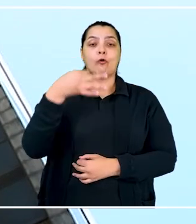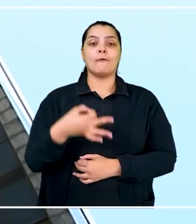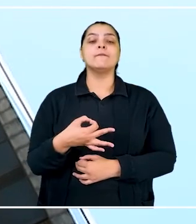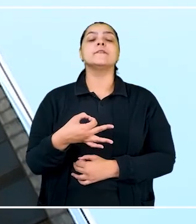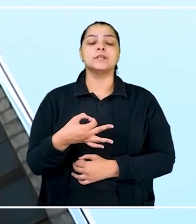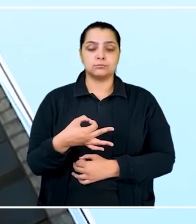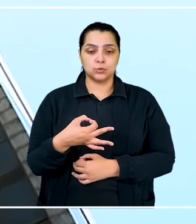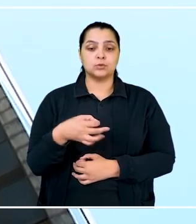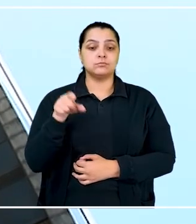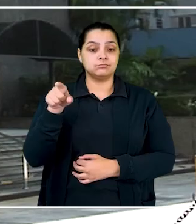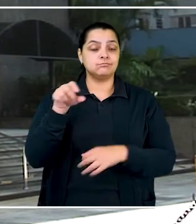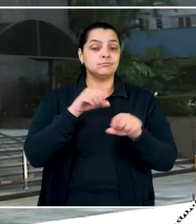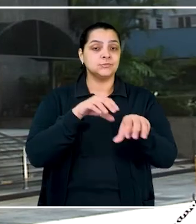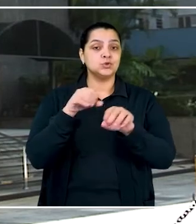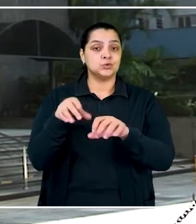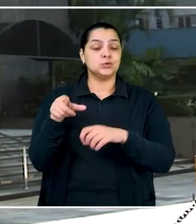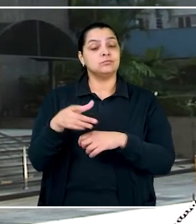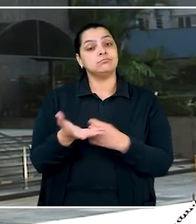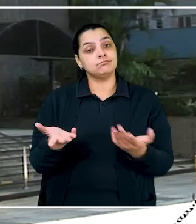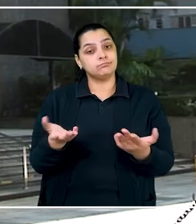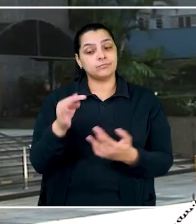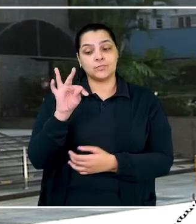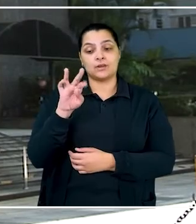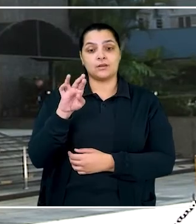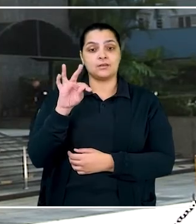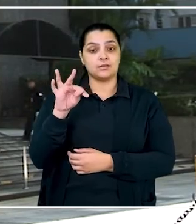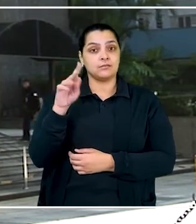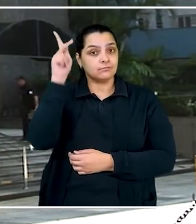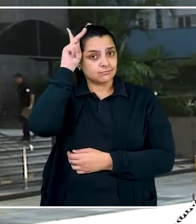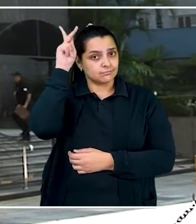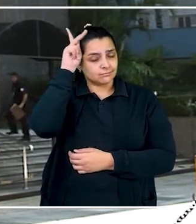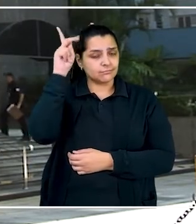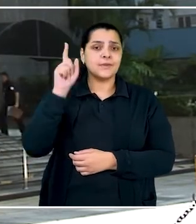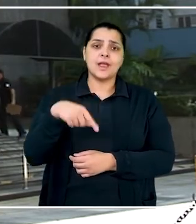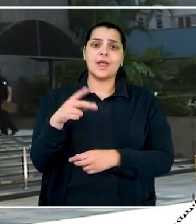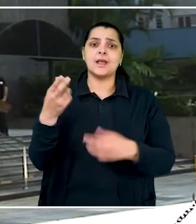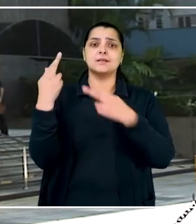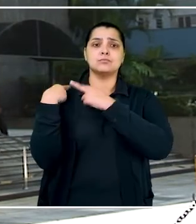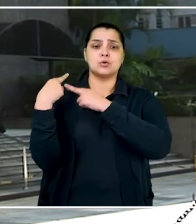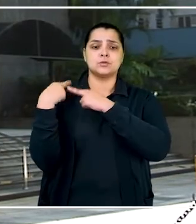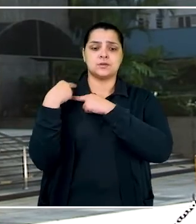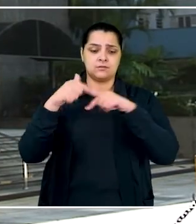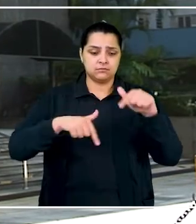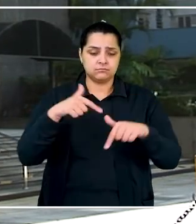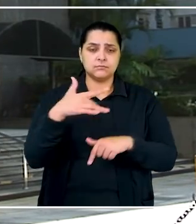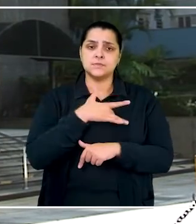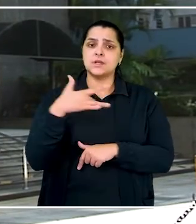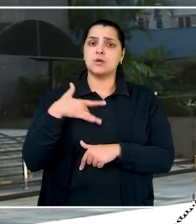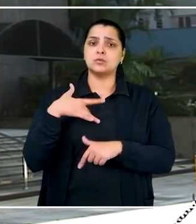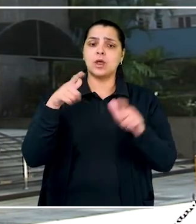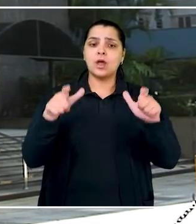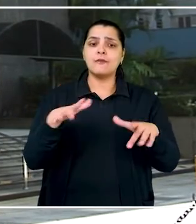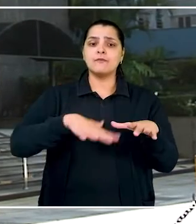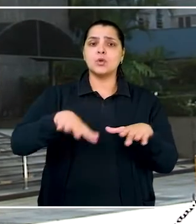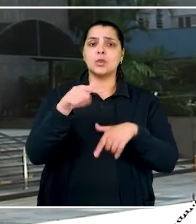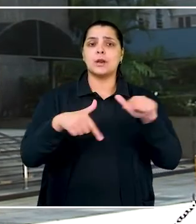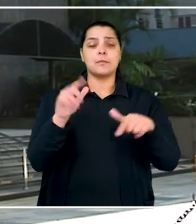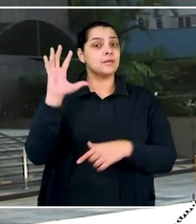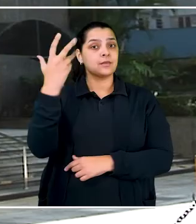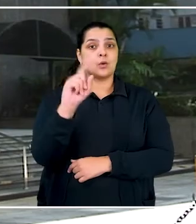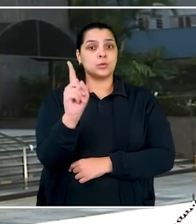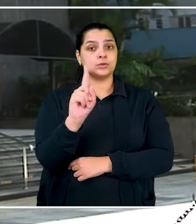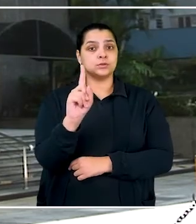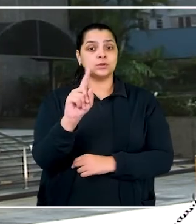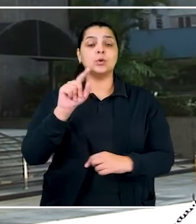confirmou os fatos narrados pelo instrutor. Para o TRT, a empregadora é responsável por manter o ambiente laboral sadio, o que não